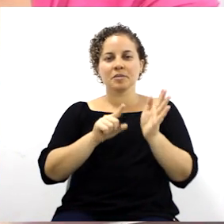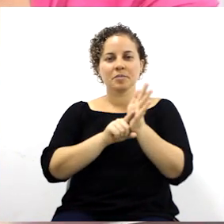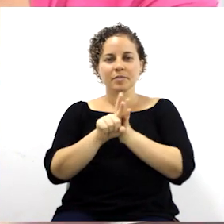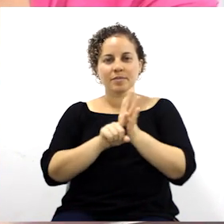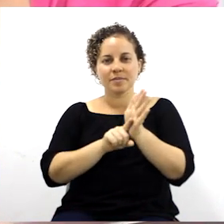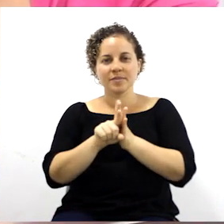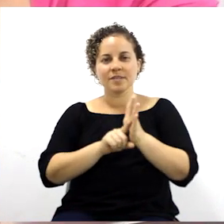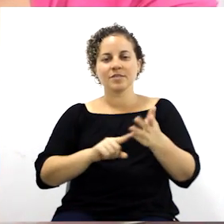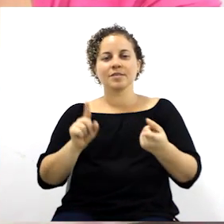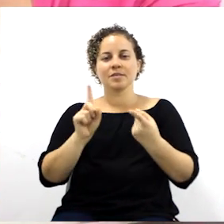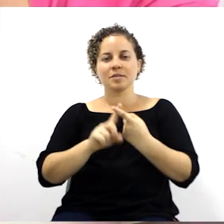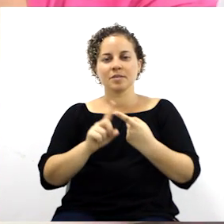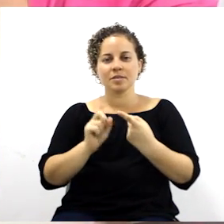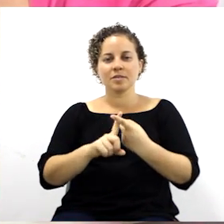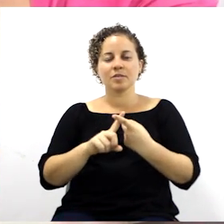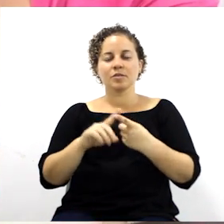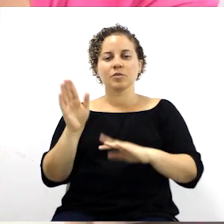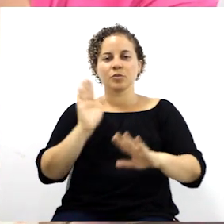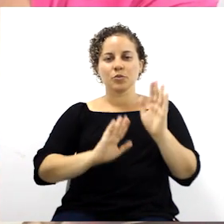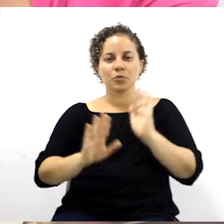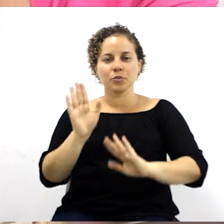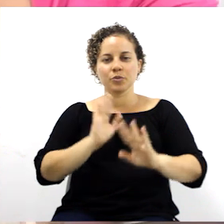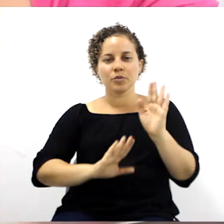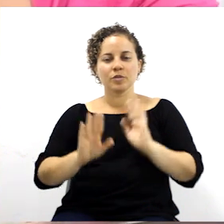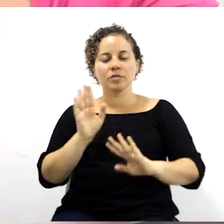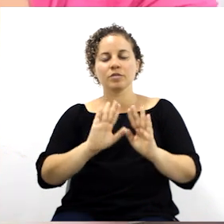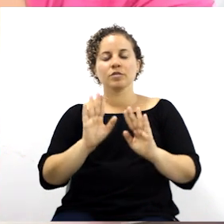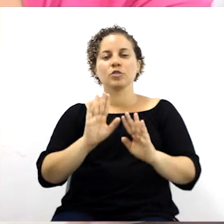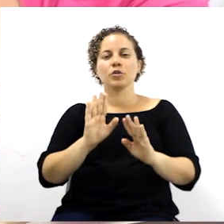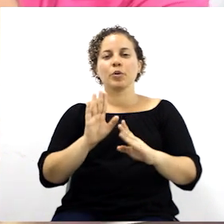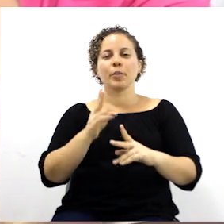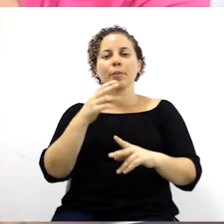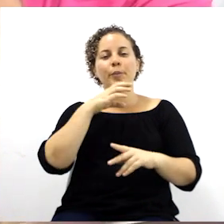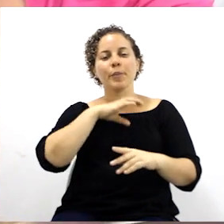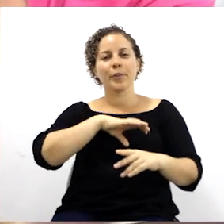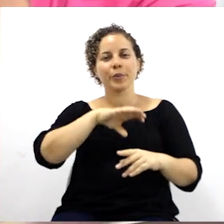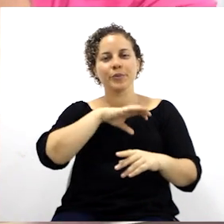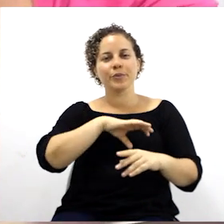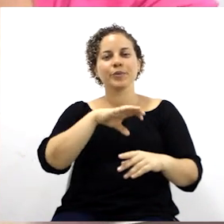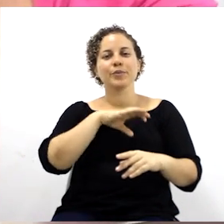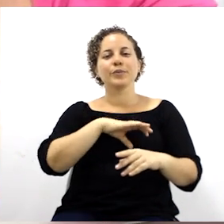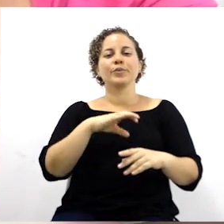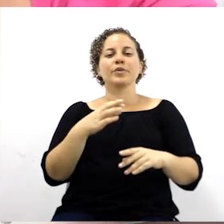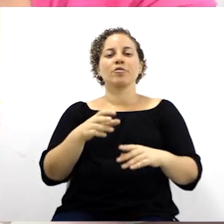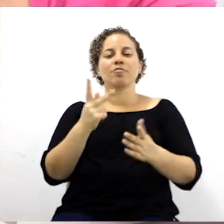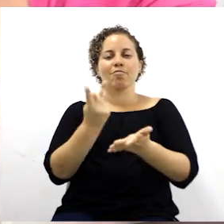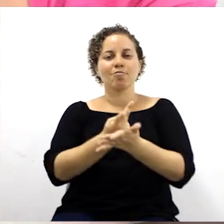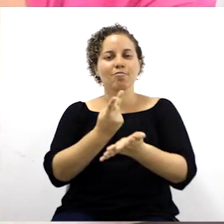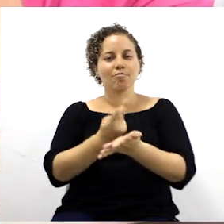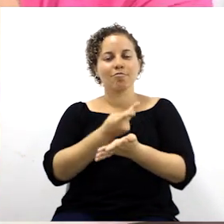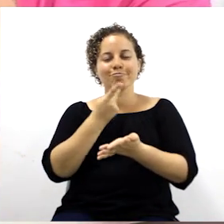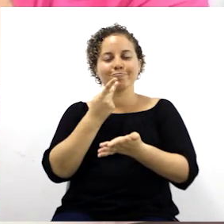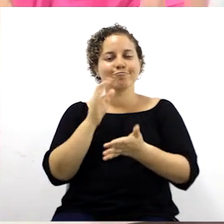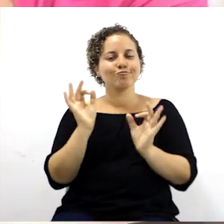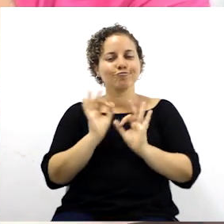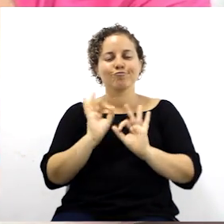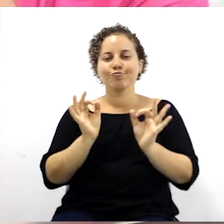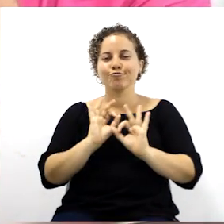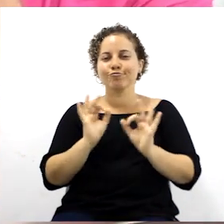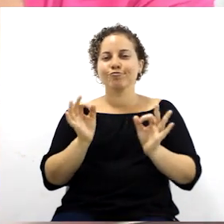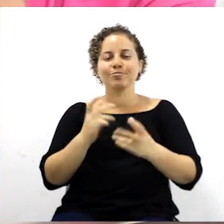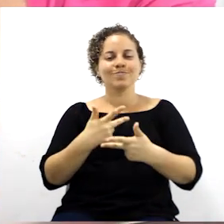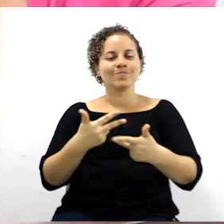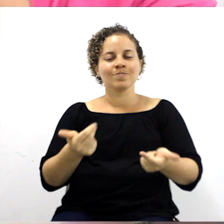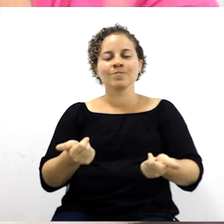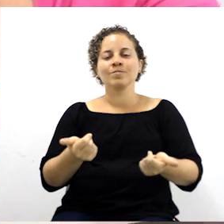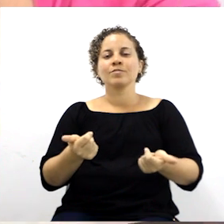seria ter o cuidado para evitar erros de português, né? Normalmente isso gera fracasso nos resultados. Tentar colocar, dependendo